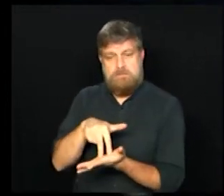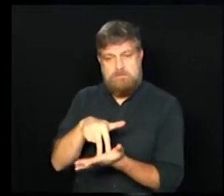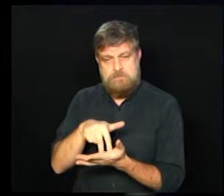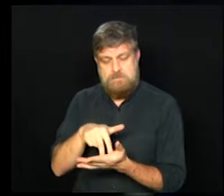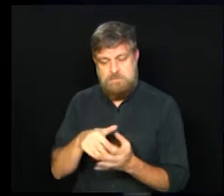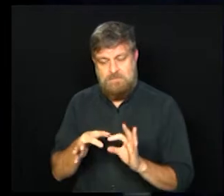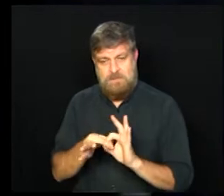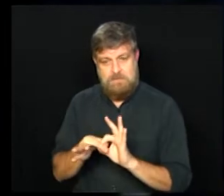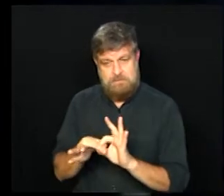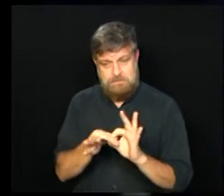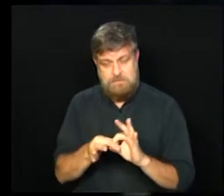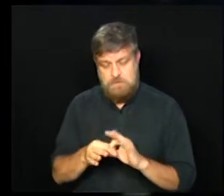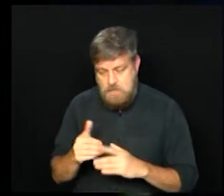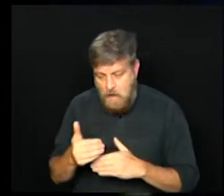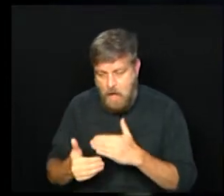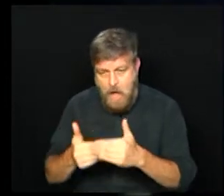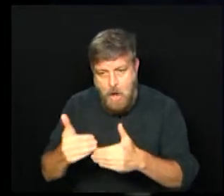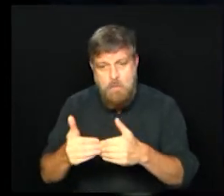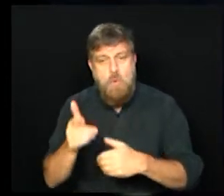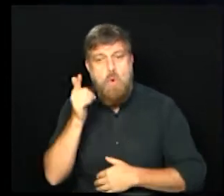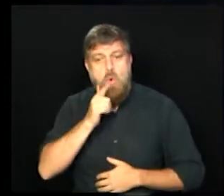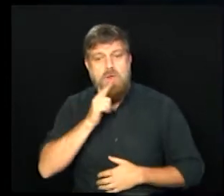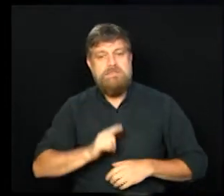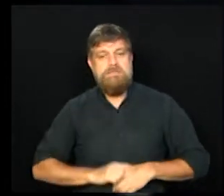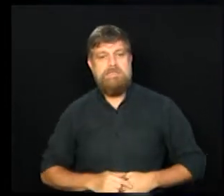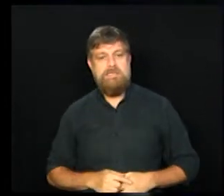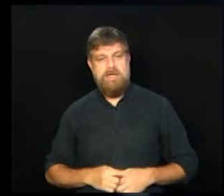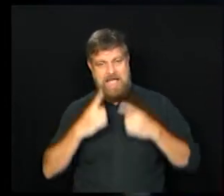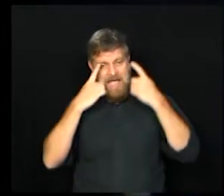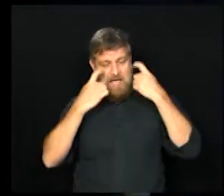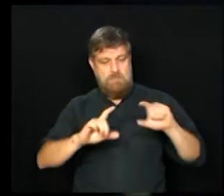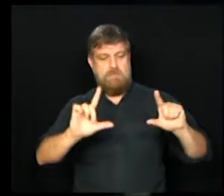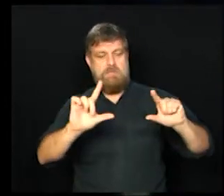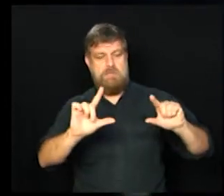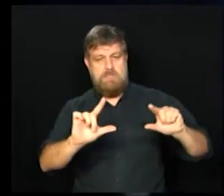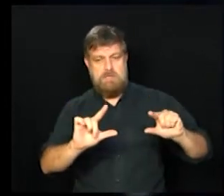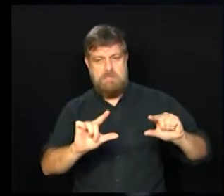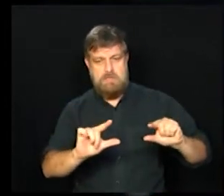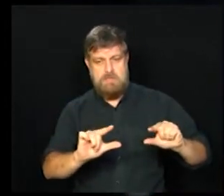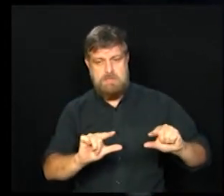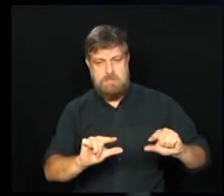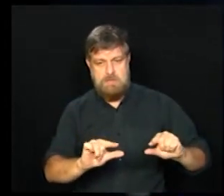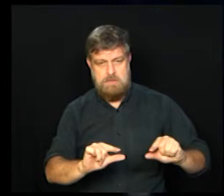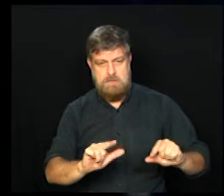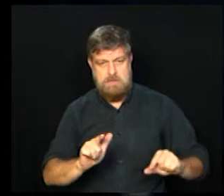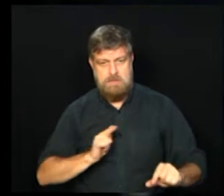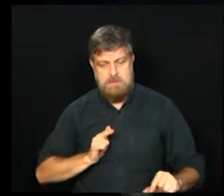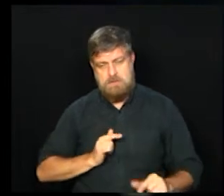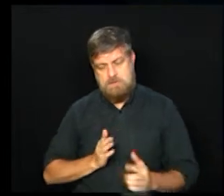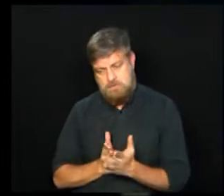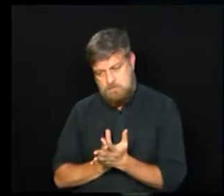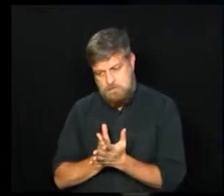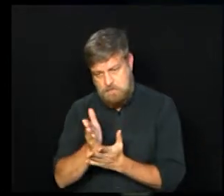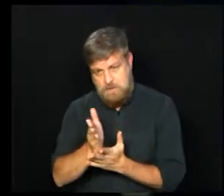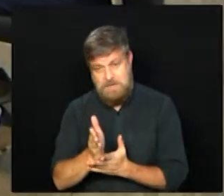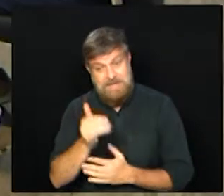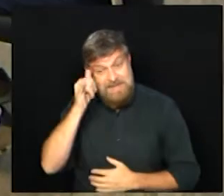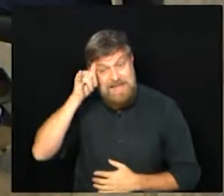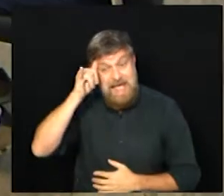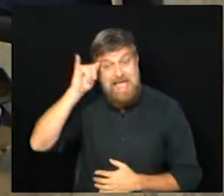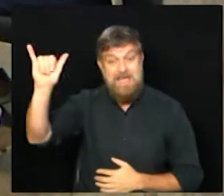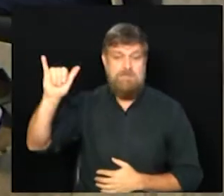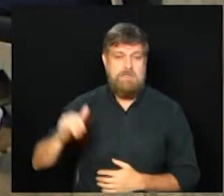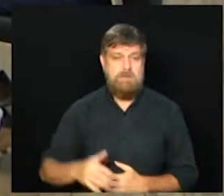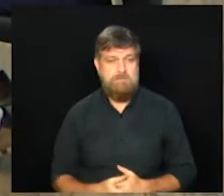gente consiga, aos poucos, ir minimizando os impactos da violência e ir caminhando numa prevenção e proibir a violência.